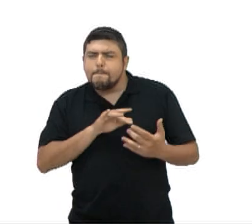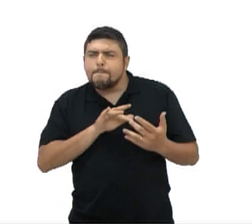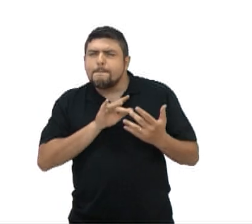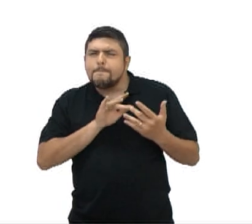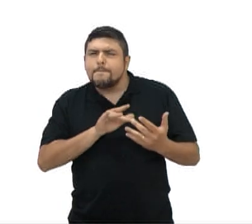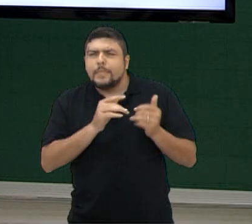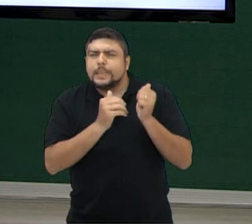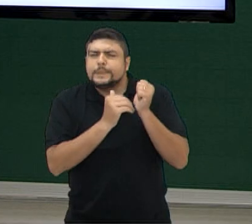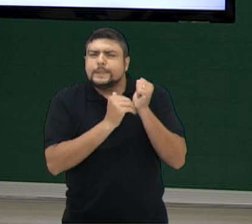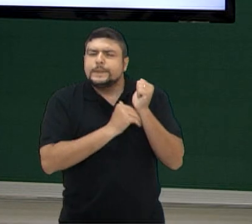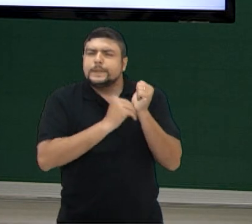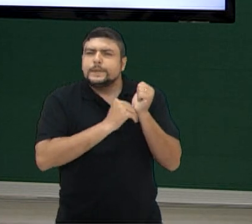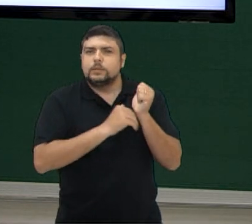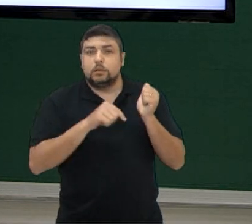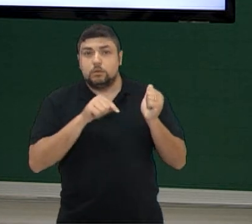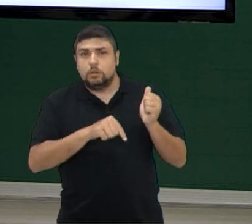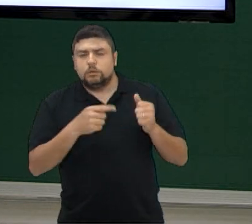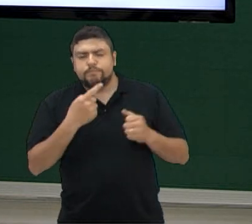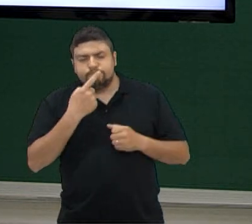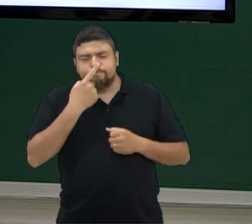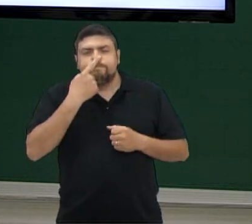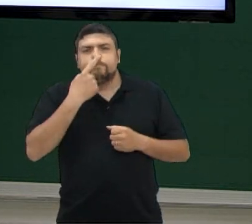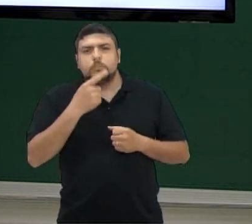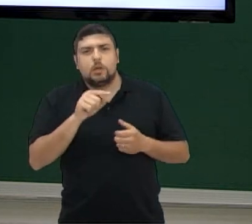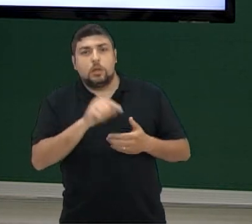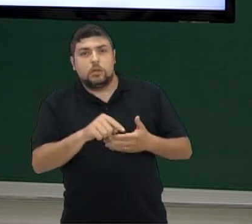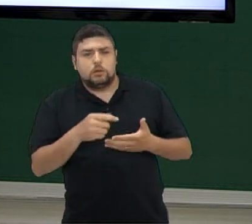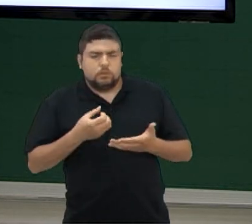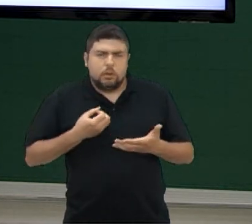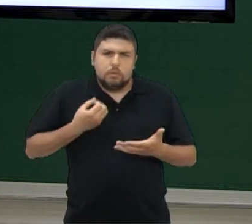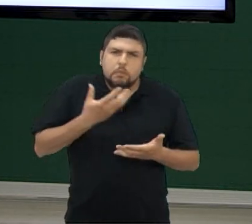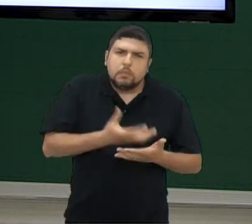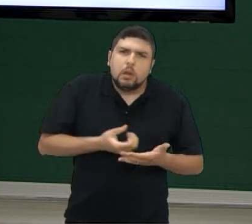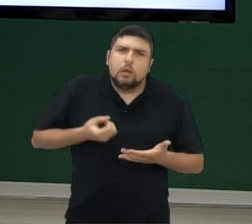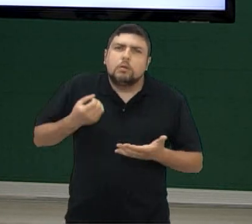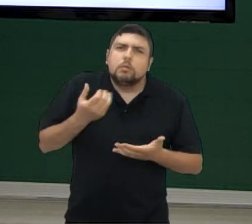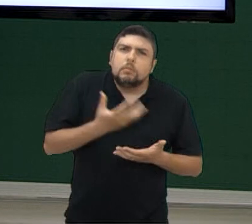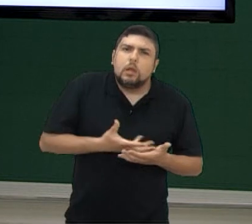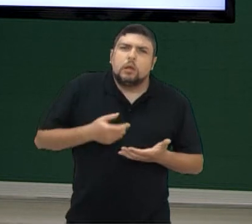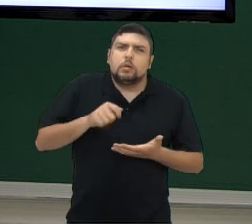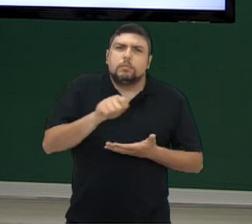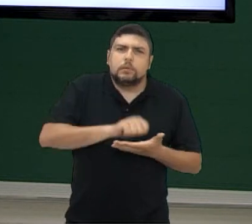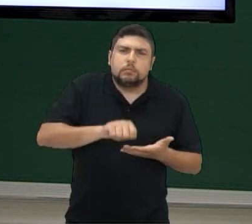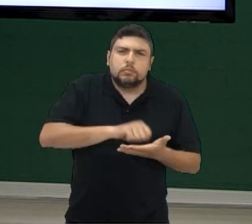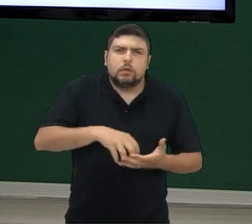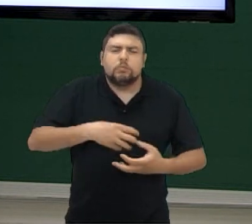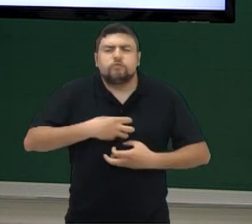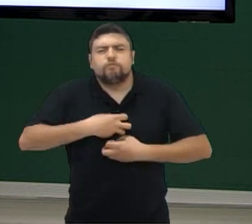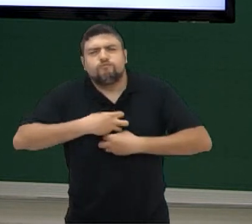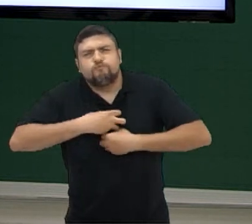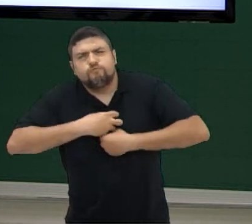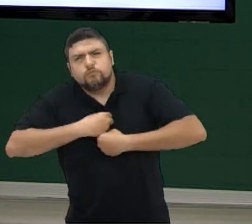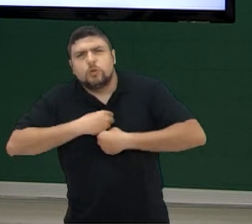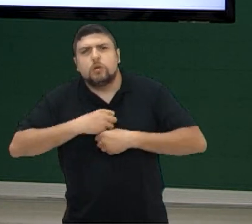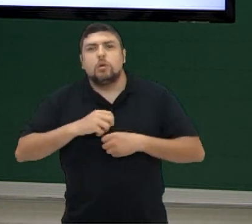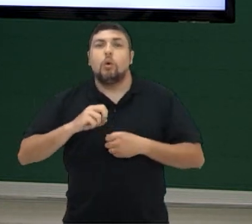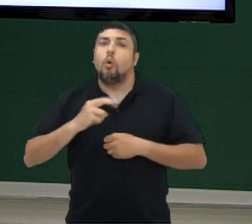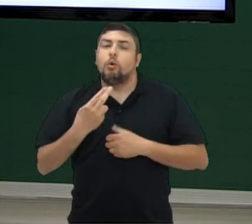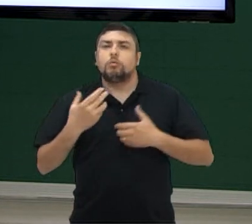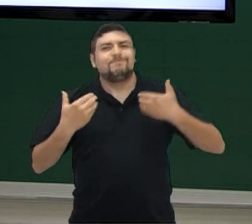serve como uma espécie de confidente para quem a pessoa conta, né? Tudo o que aconteceu, as angústias ou os